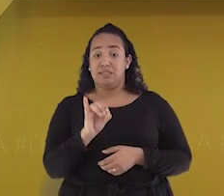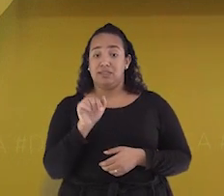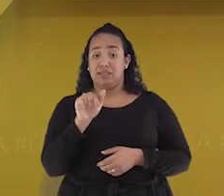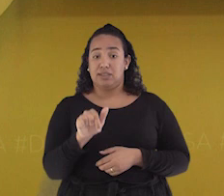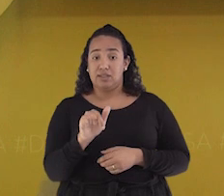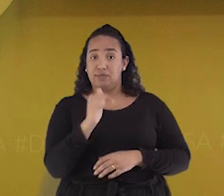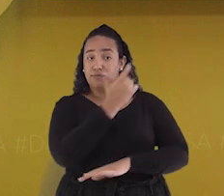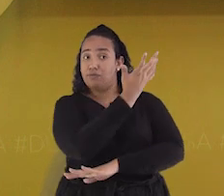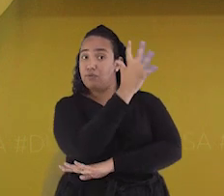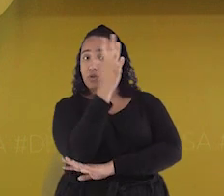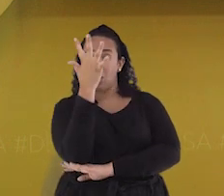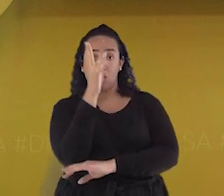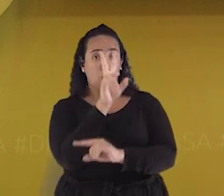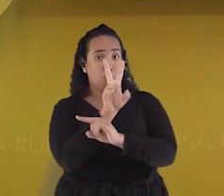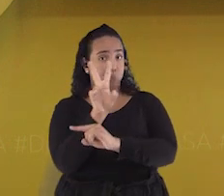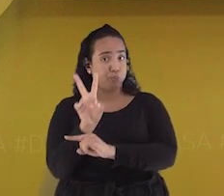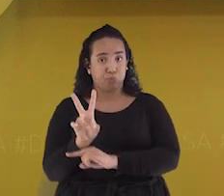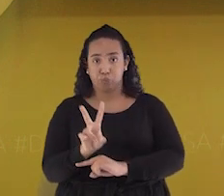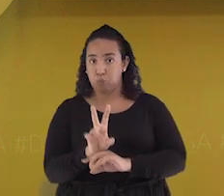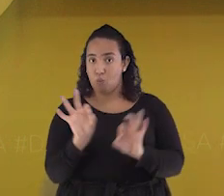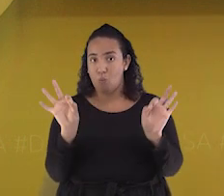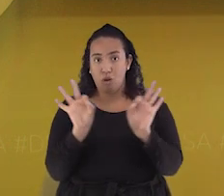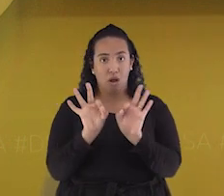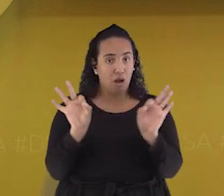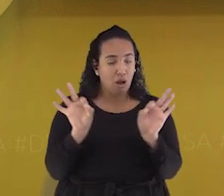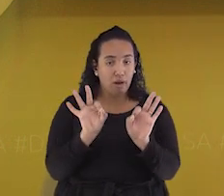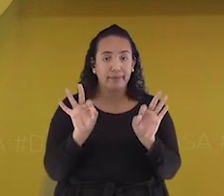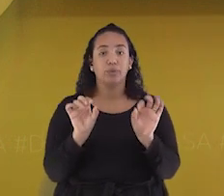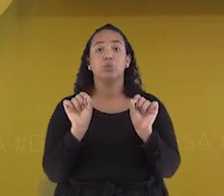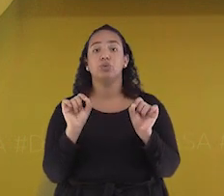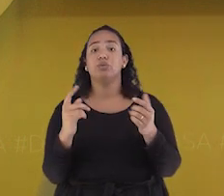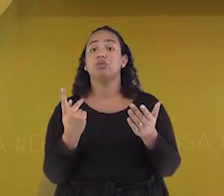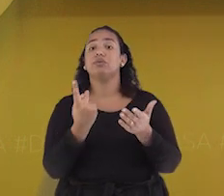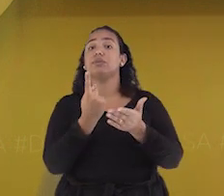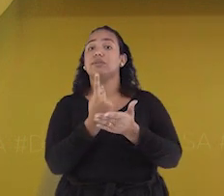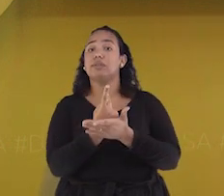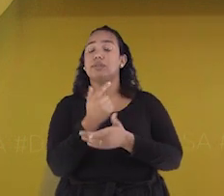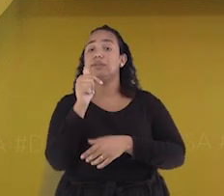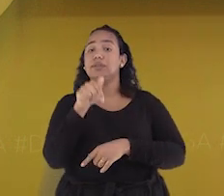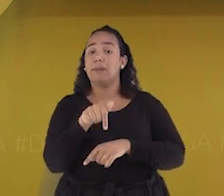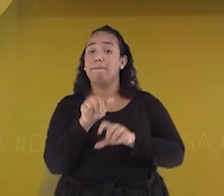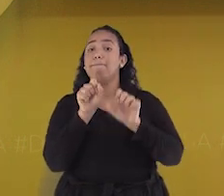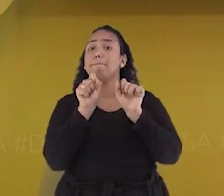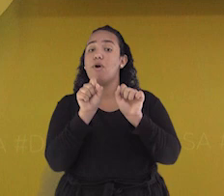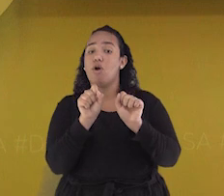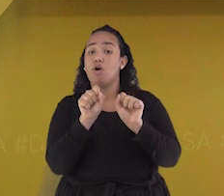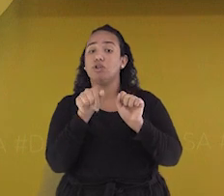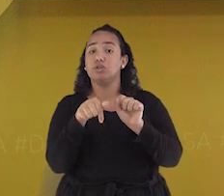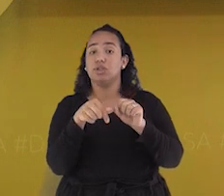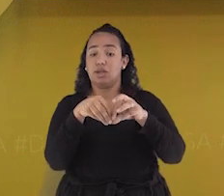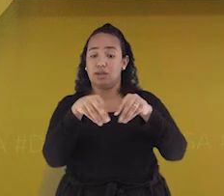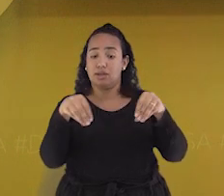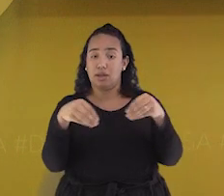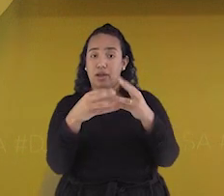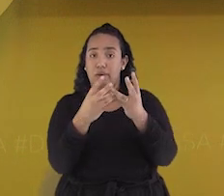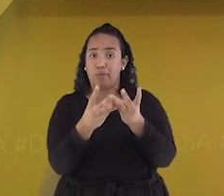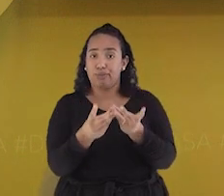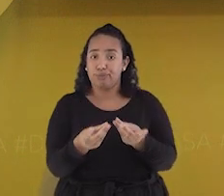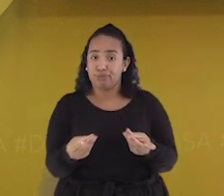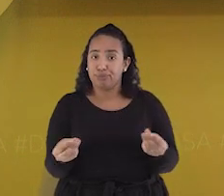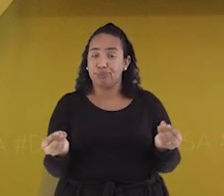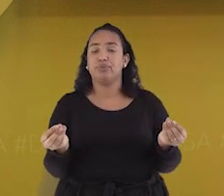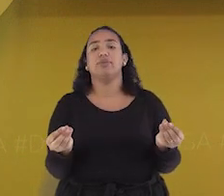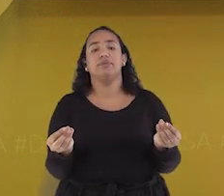houver uma conservação florestal das matas e das florestas, há uma grande tendência à